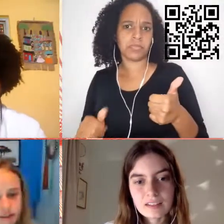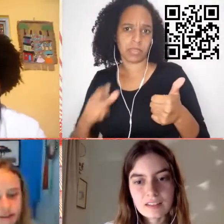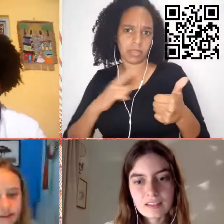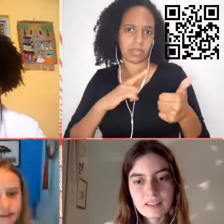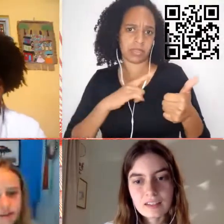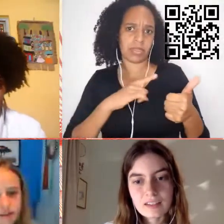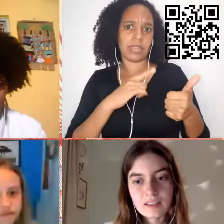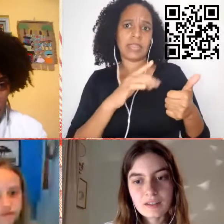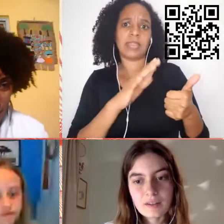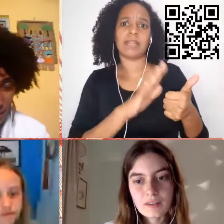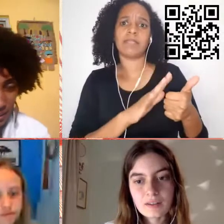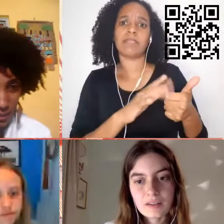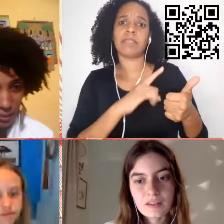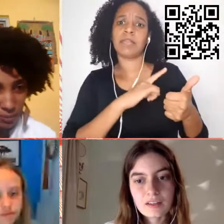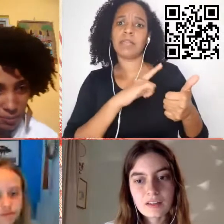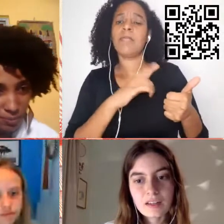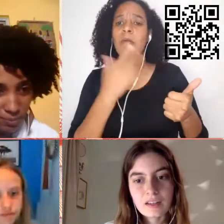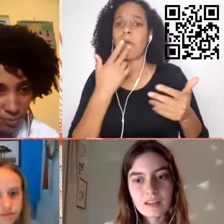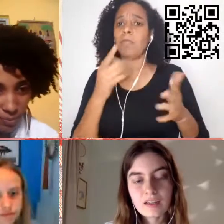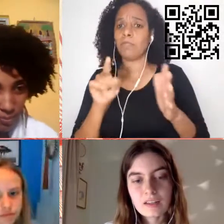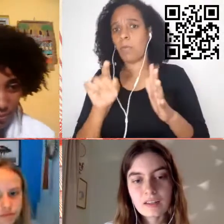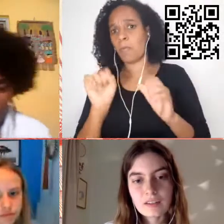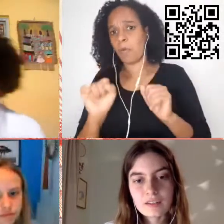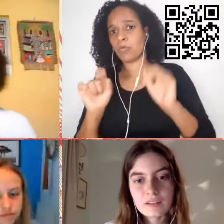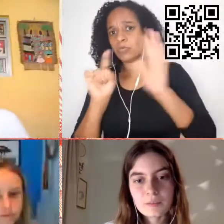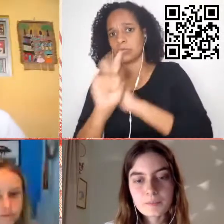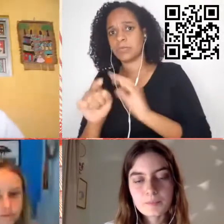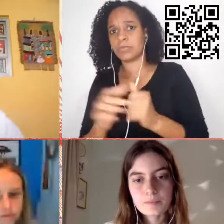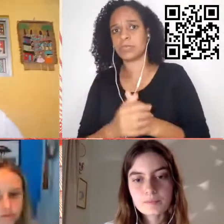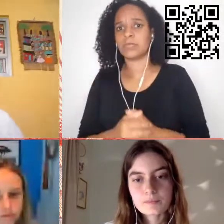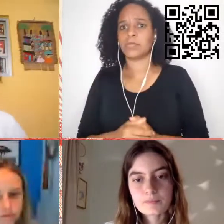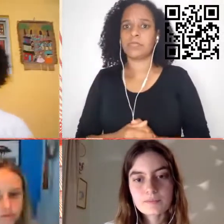Não, pode fazer mais alguma pergunta?